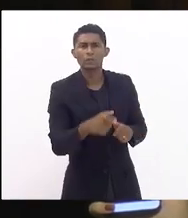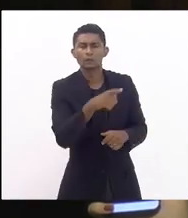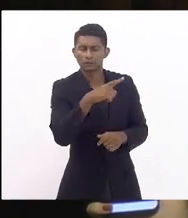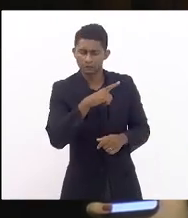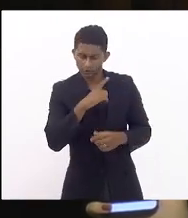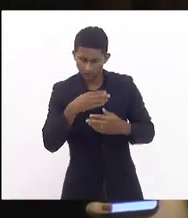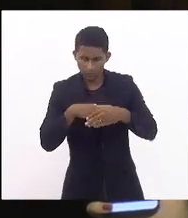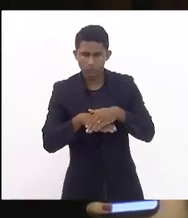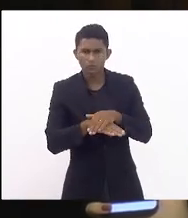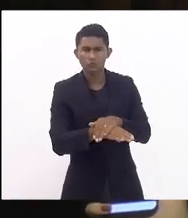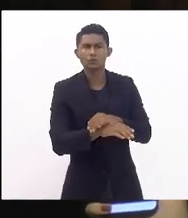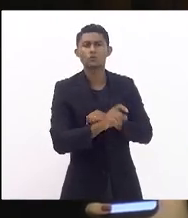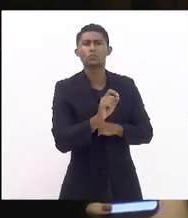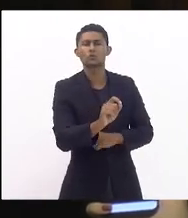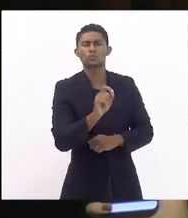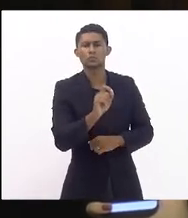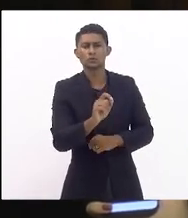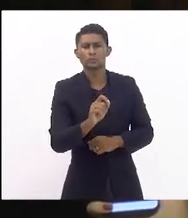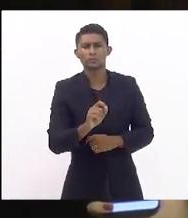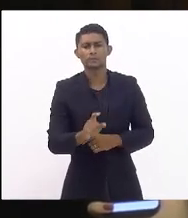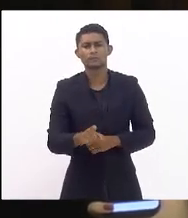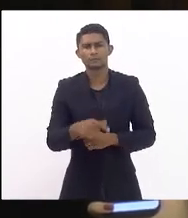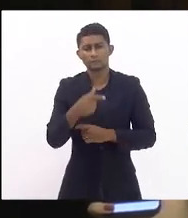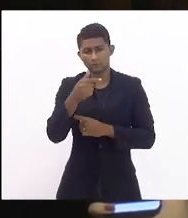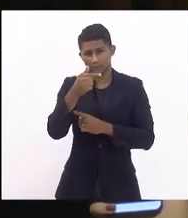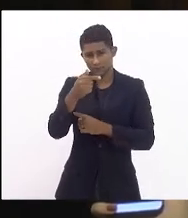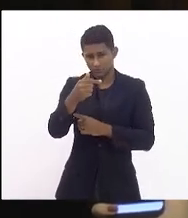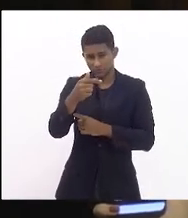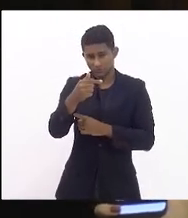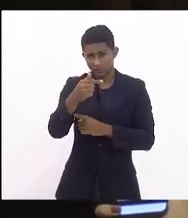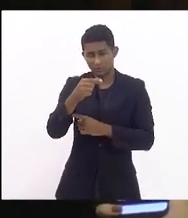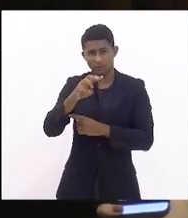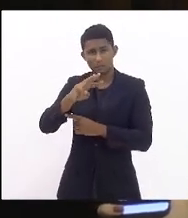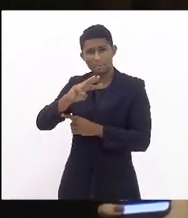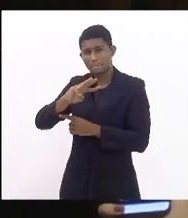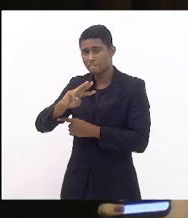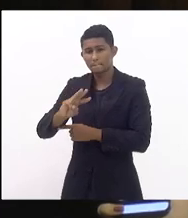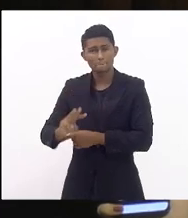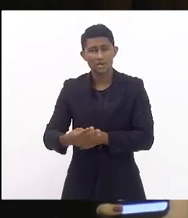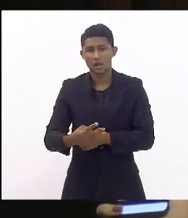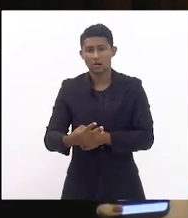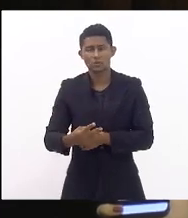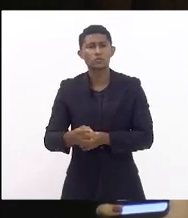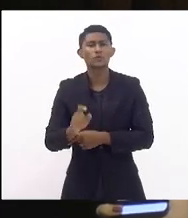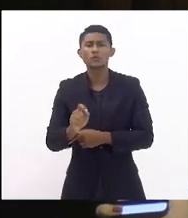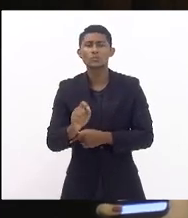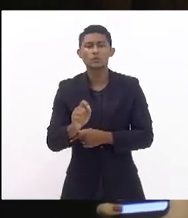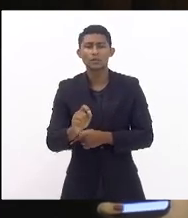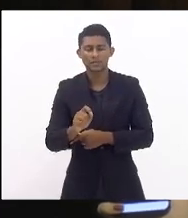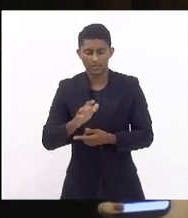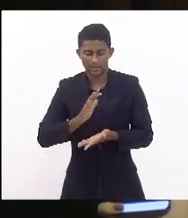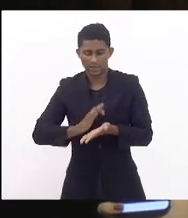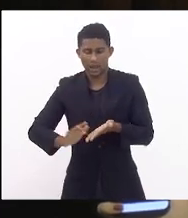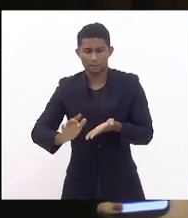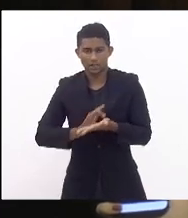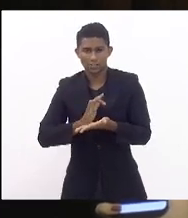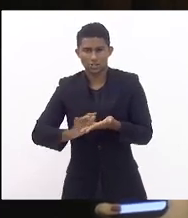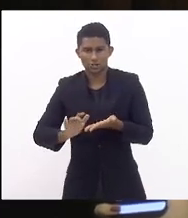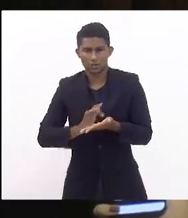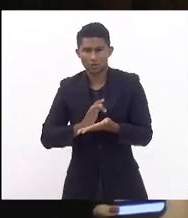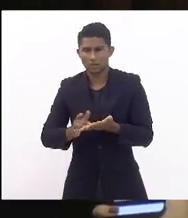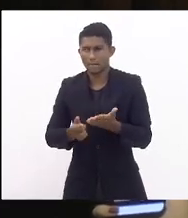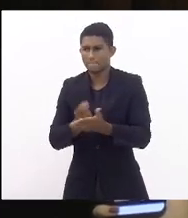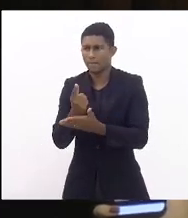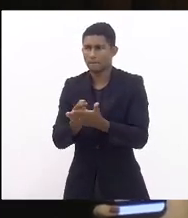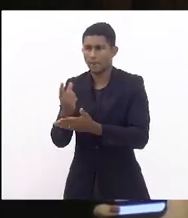guardados 7 milhões em compras de tablets. 7 milhões. E